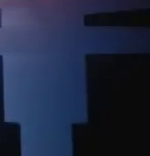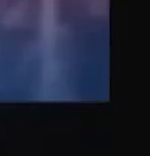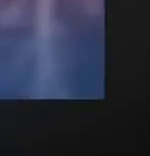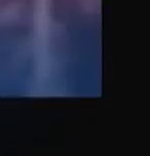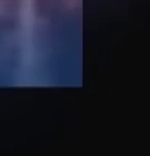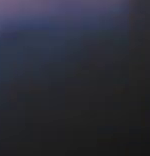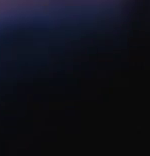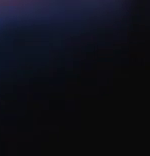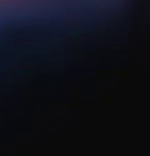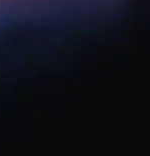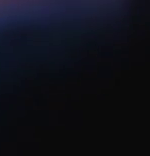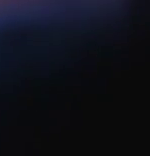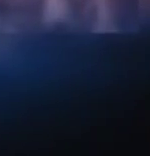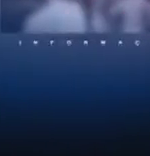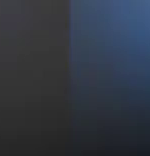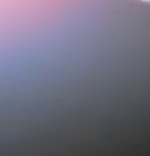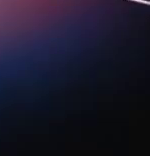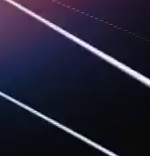Música